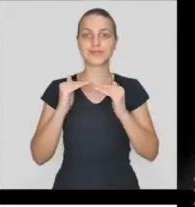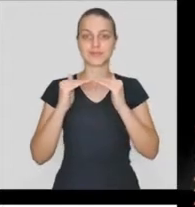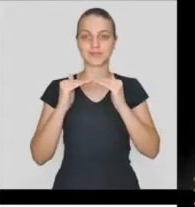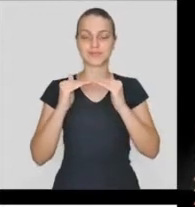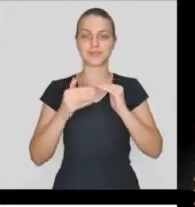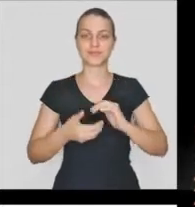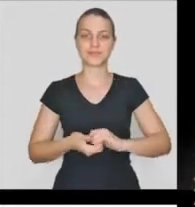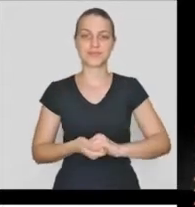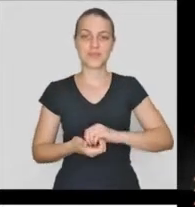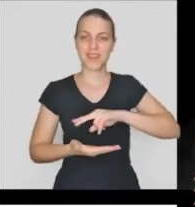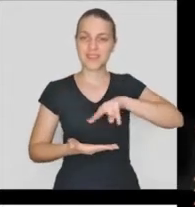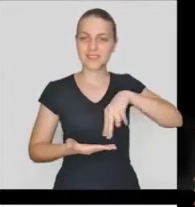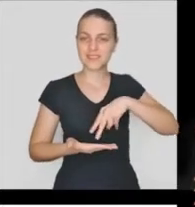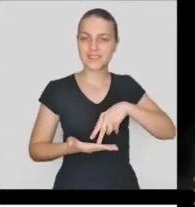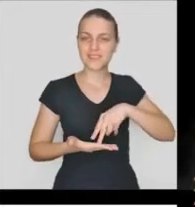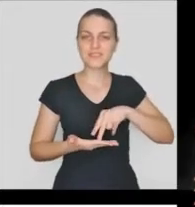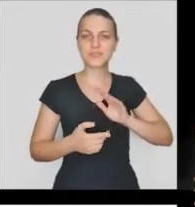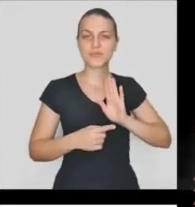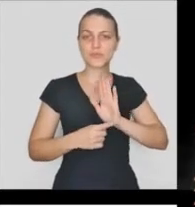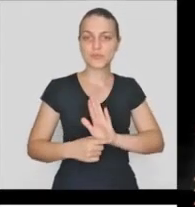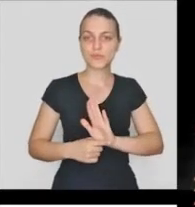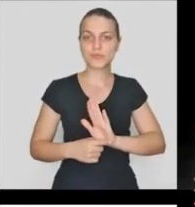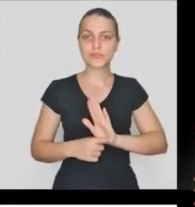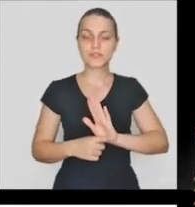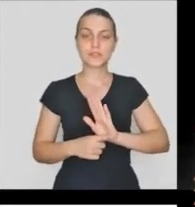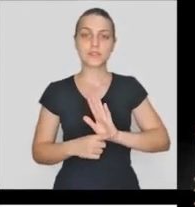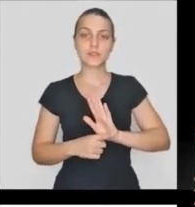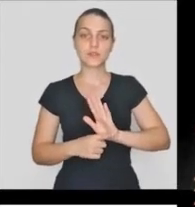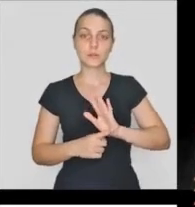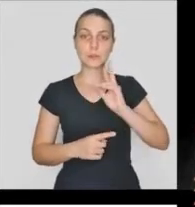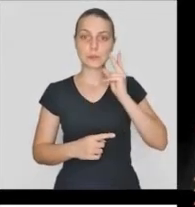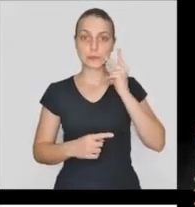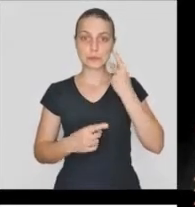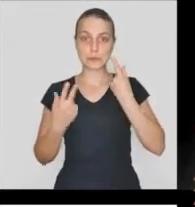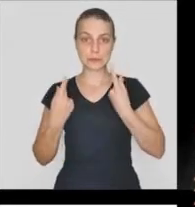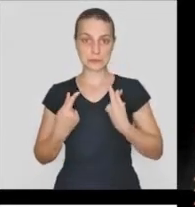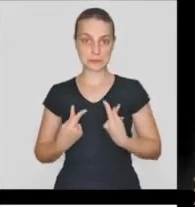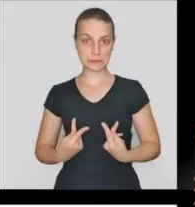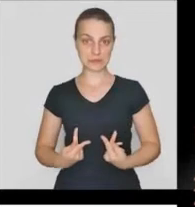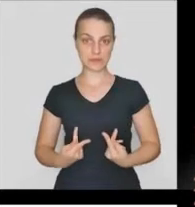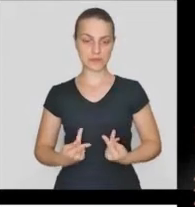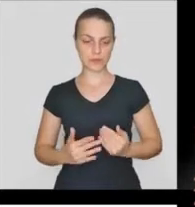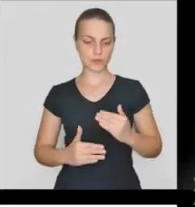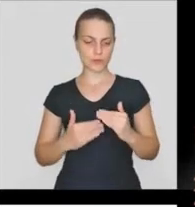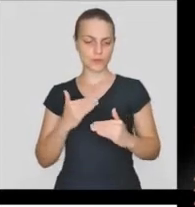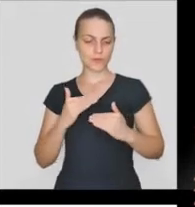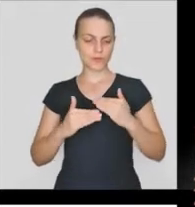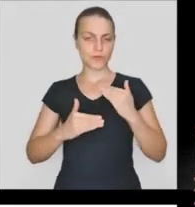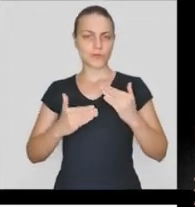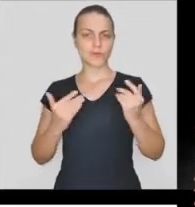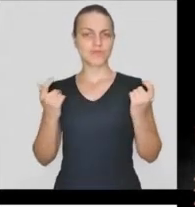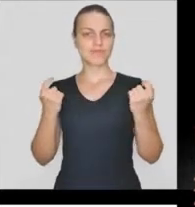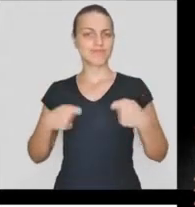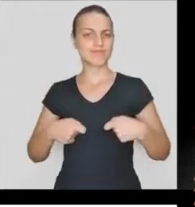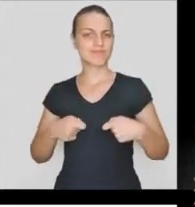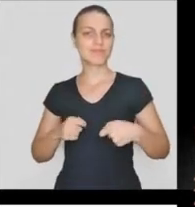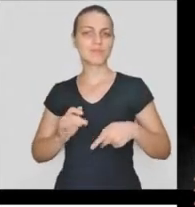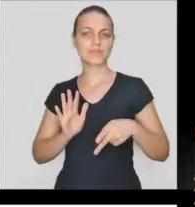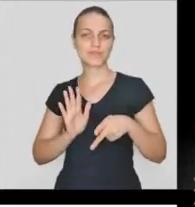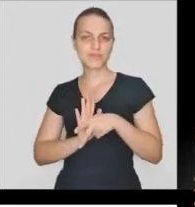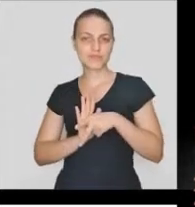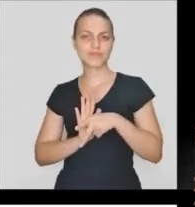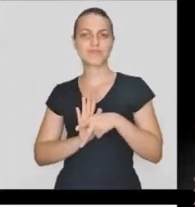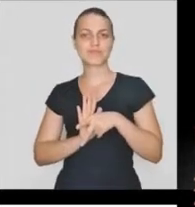do ser humano. A capacidade de fazer o ser humano encontrar seu potencial,